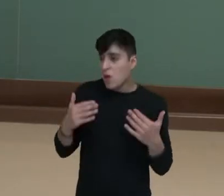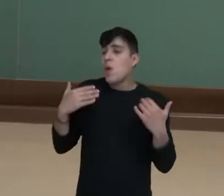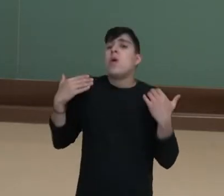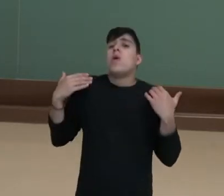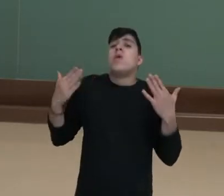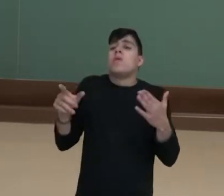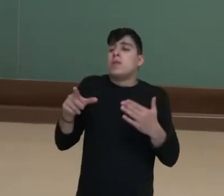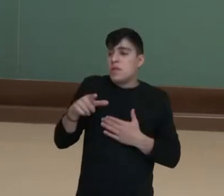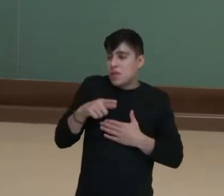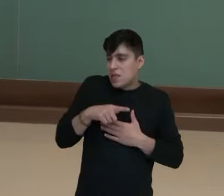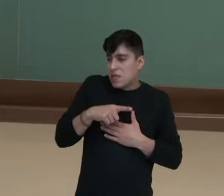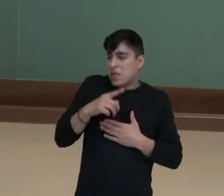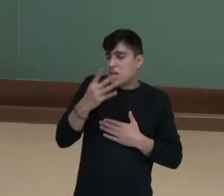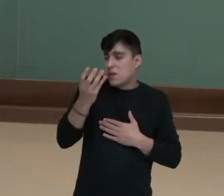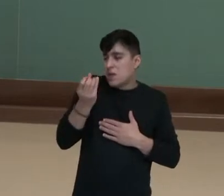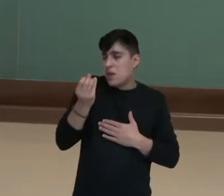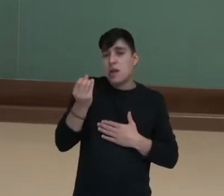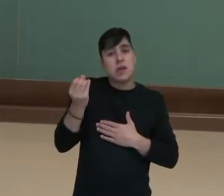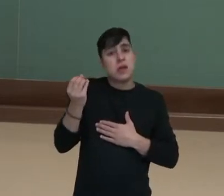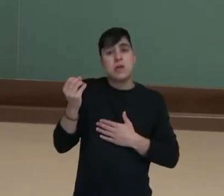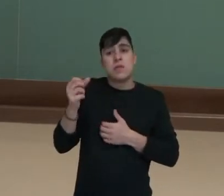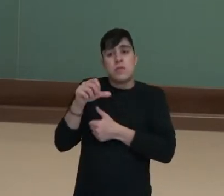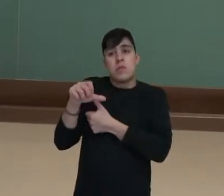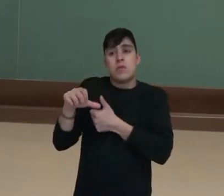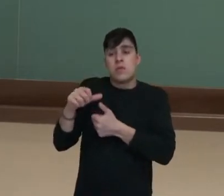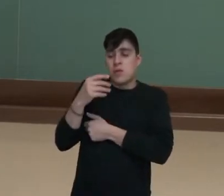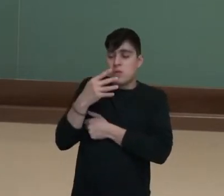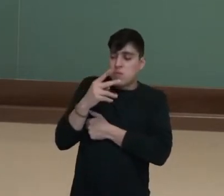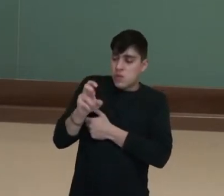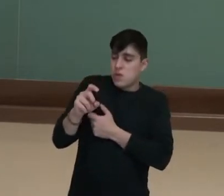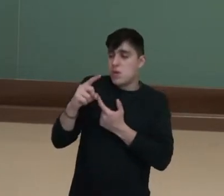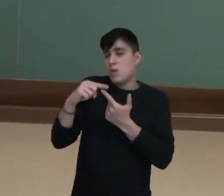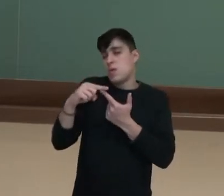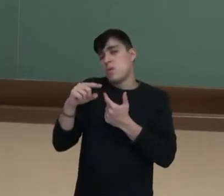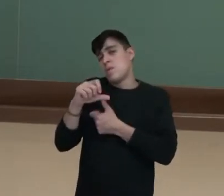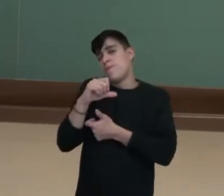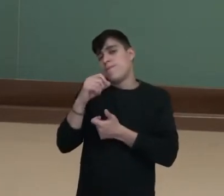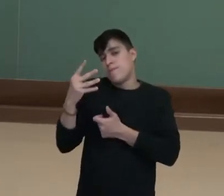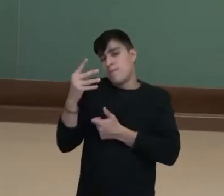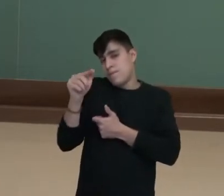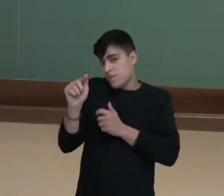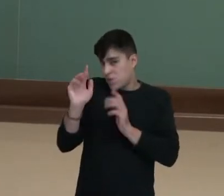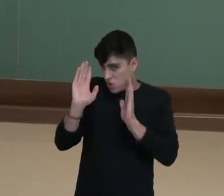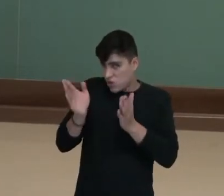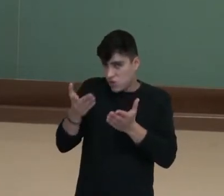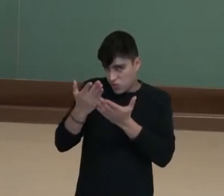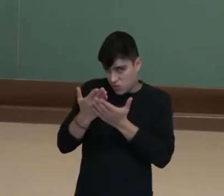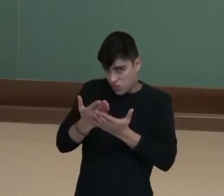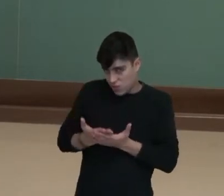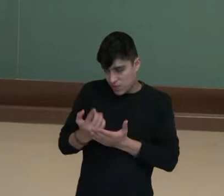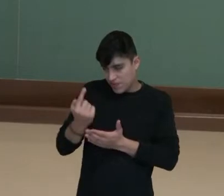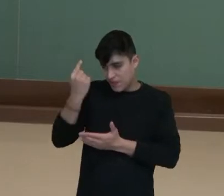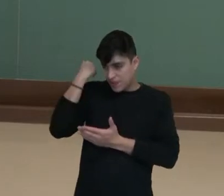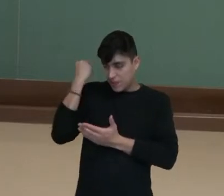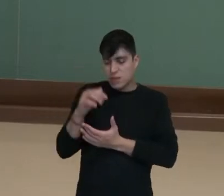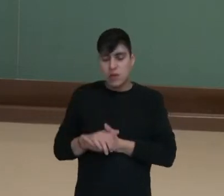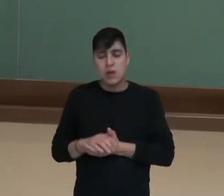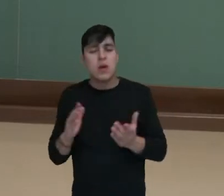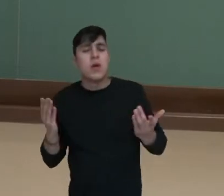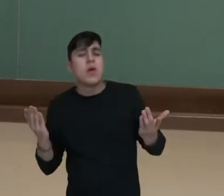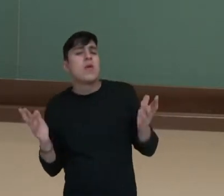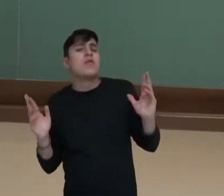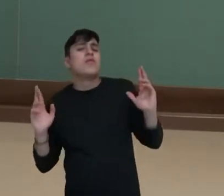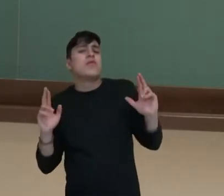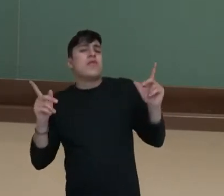número diferente de 46, pode ser 45, pode ser 47 cromossomos, nós vimos isso. Qual que é a diferença